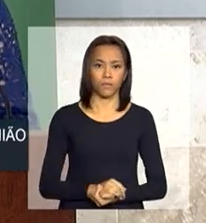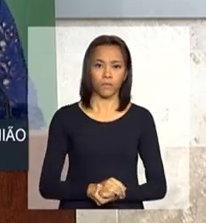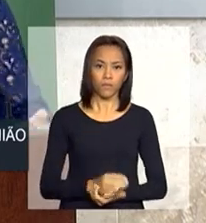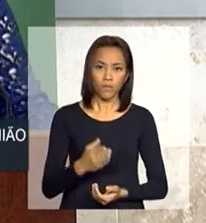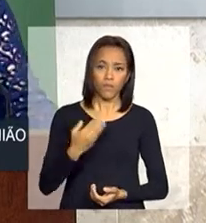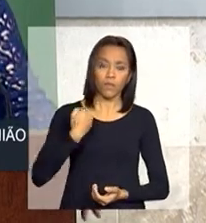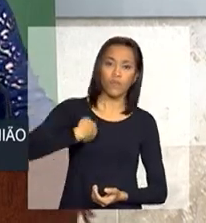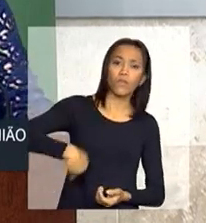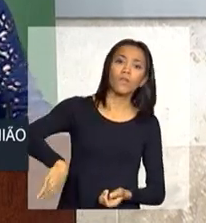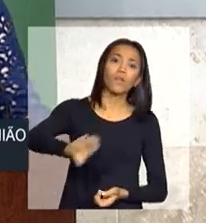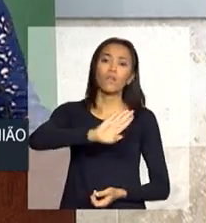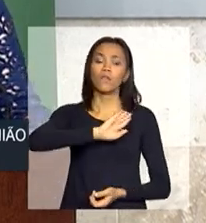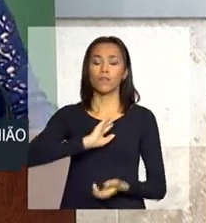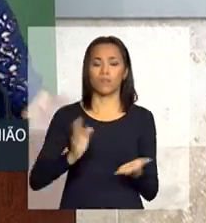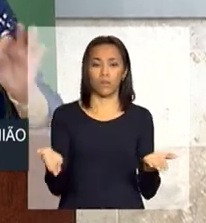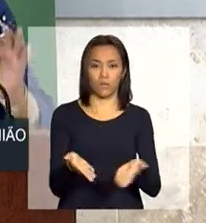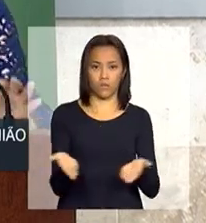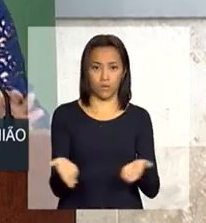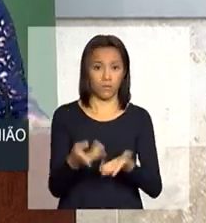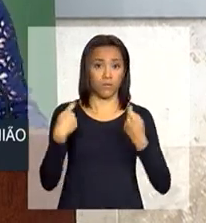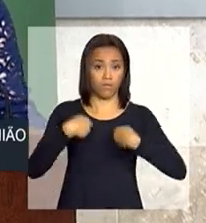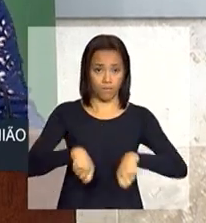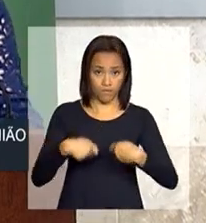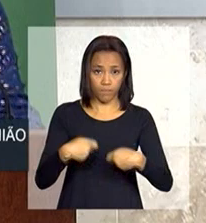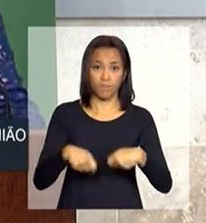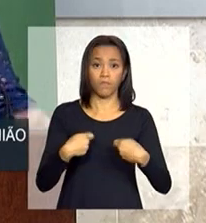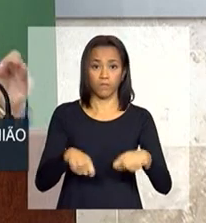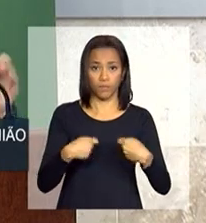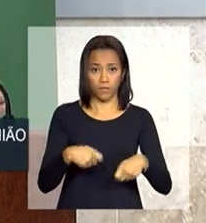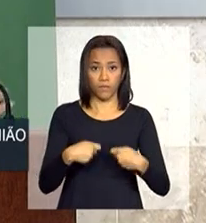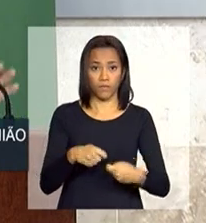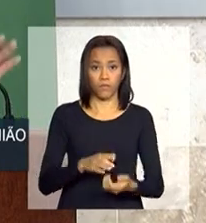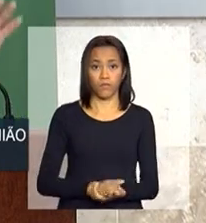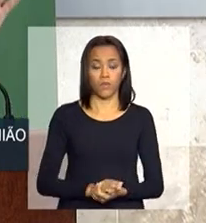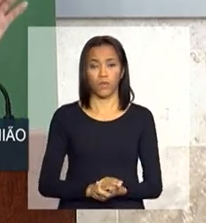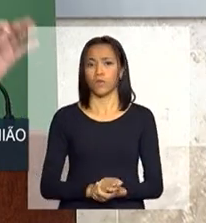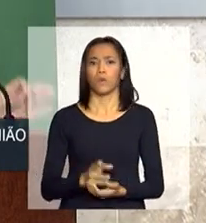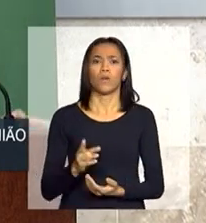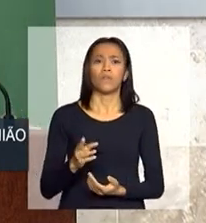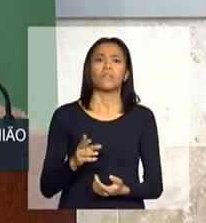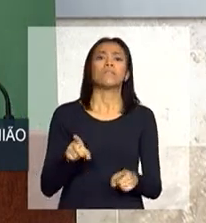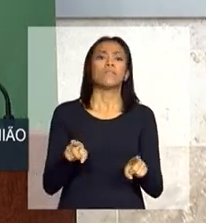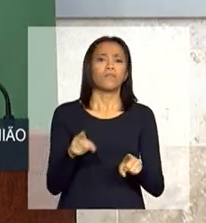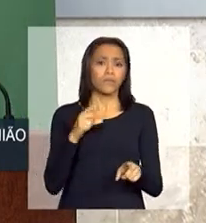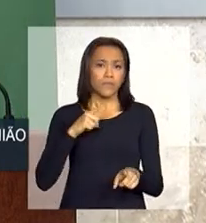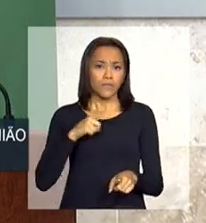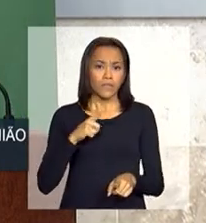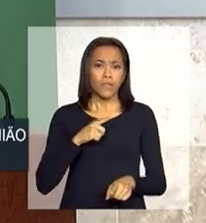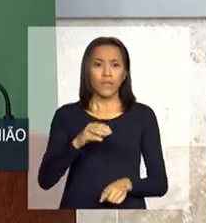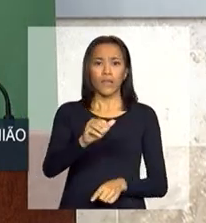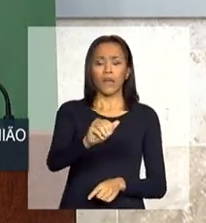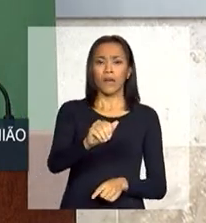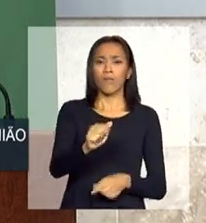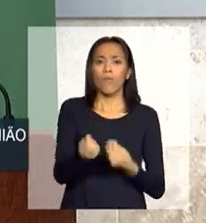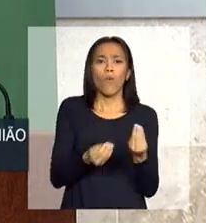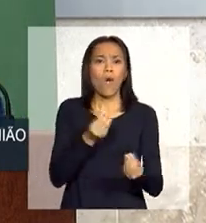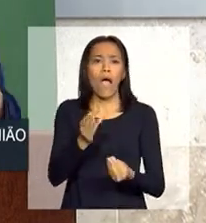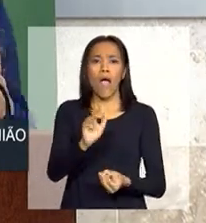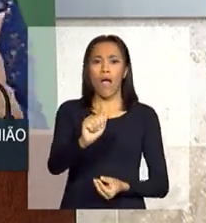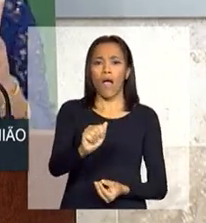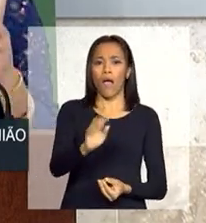nós hoje precisamos de tomar uma providência e a tomamos.